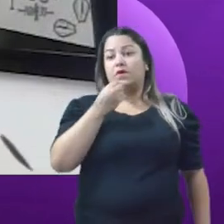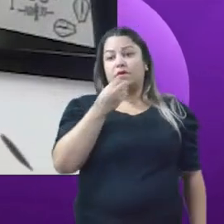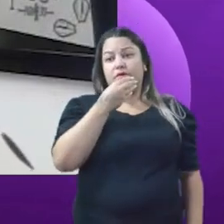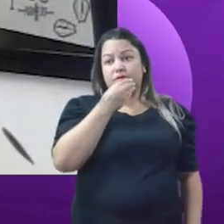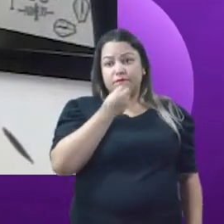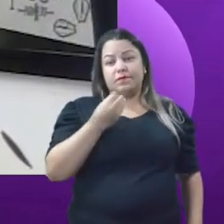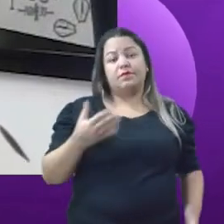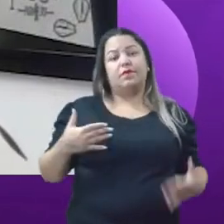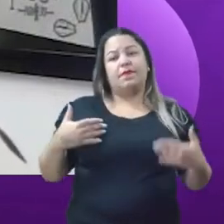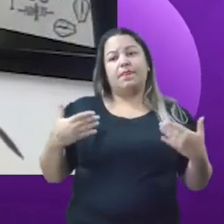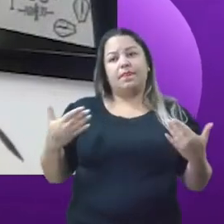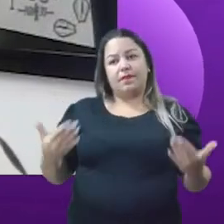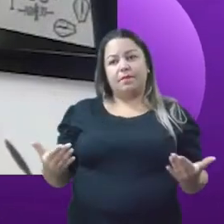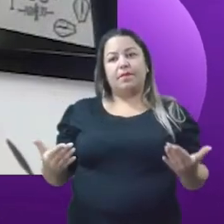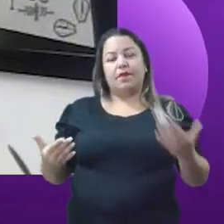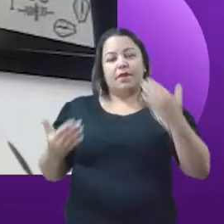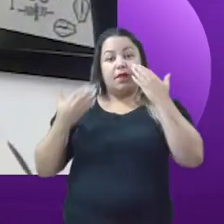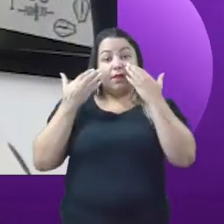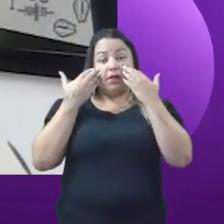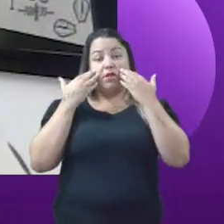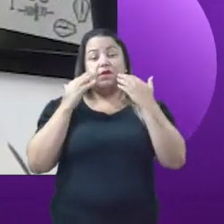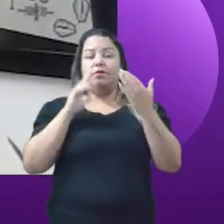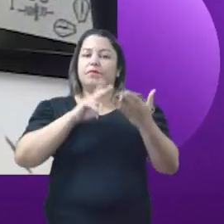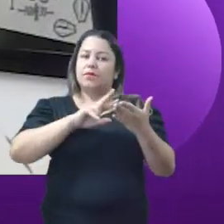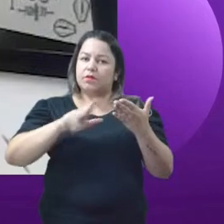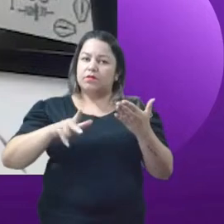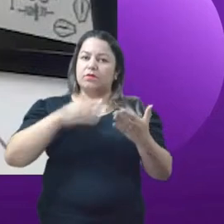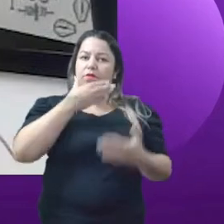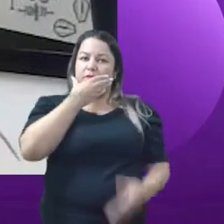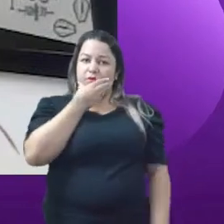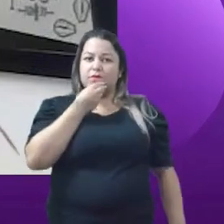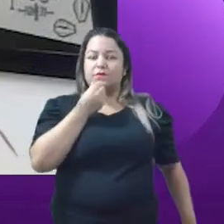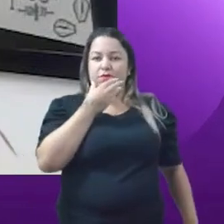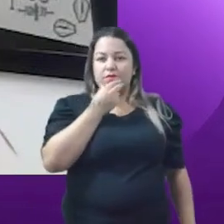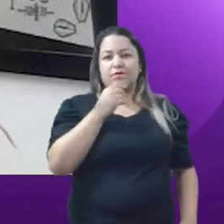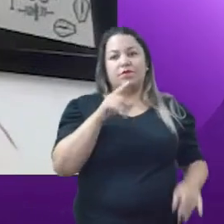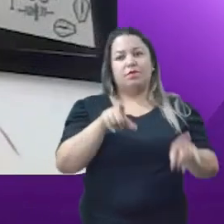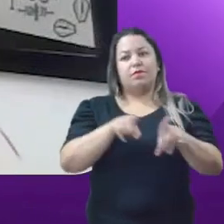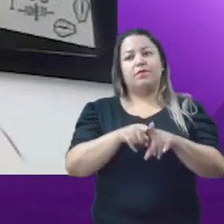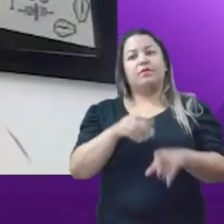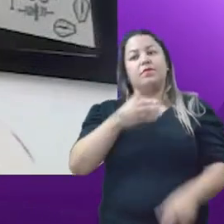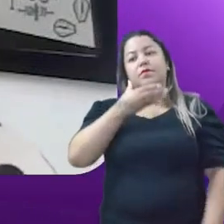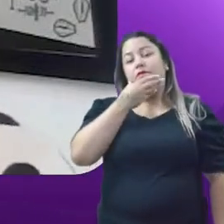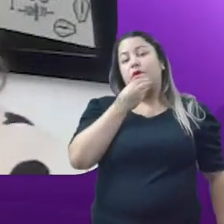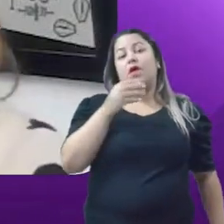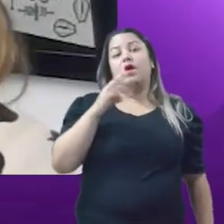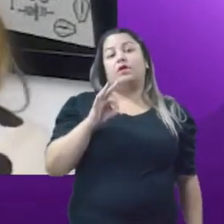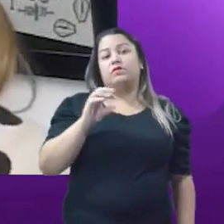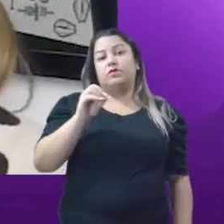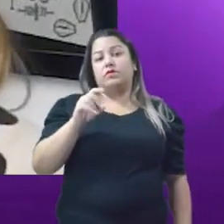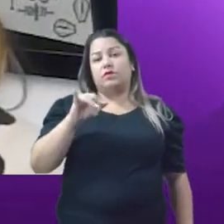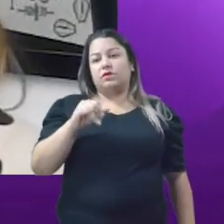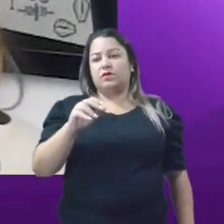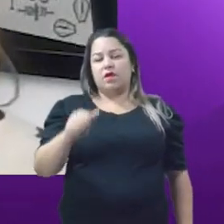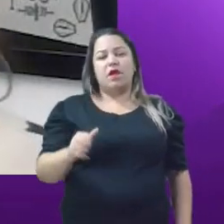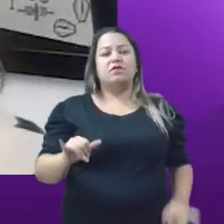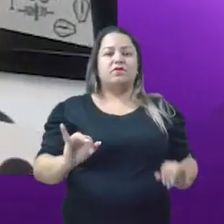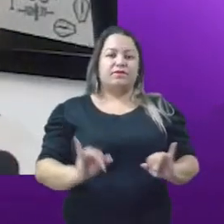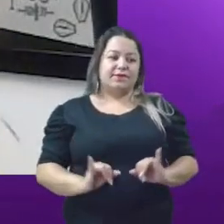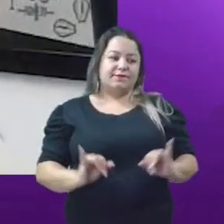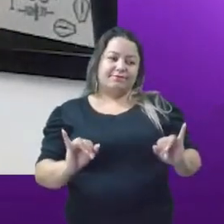nesse ponto, mas também entender que muitos desses homens, né, com a masculinidade tóxica, eles sofreram na